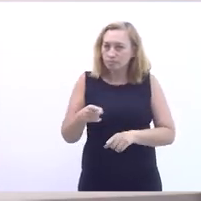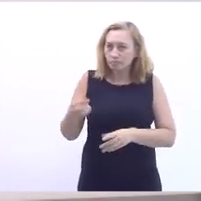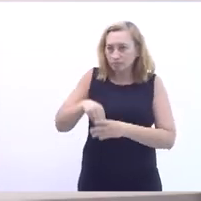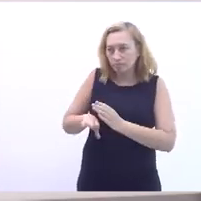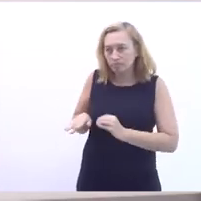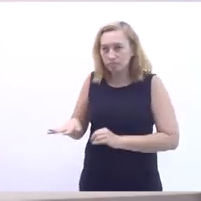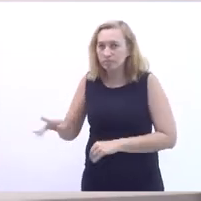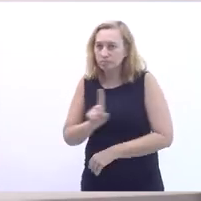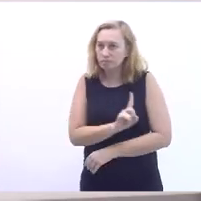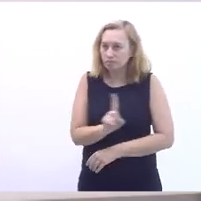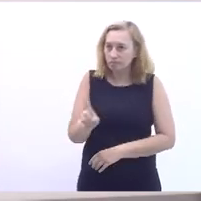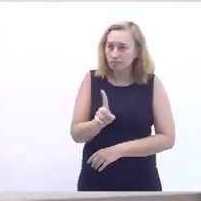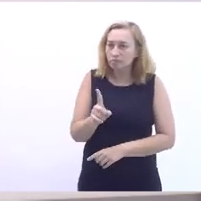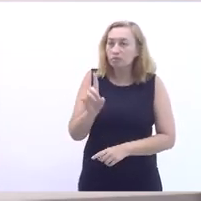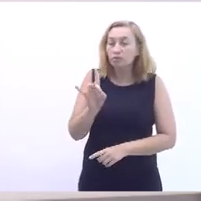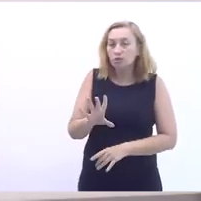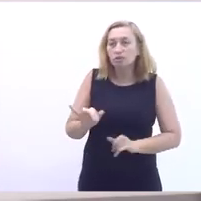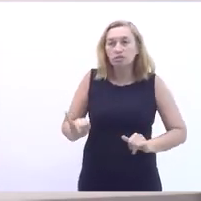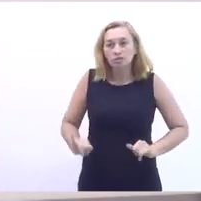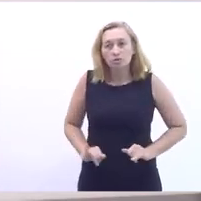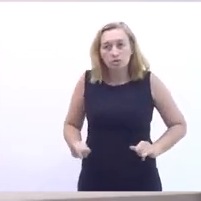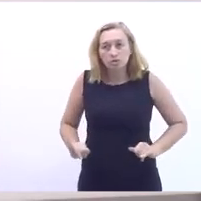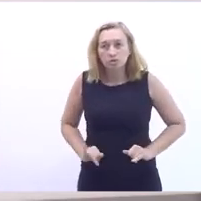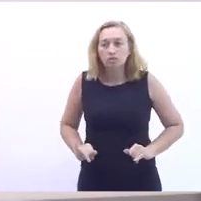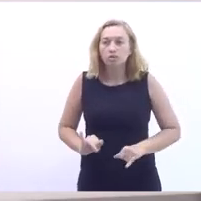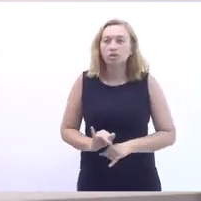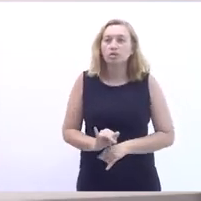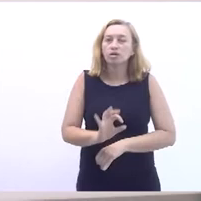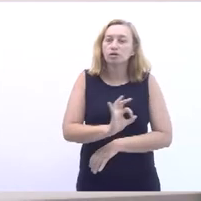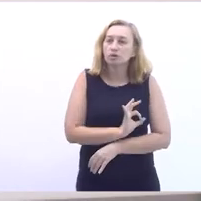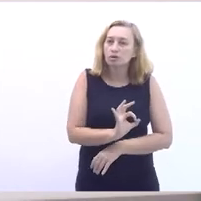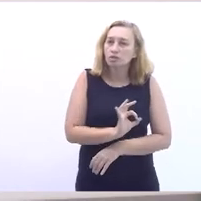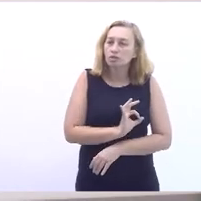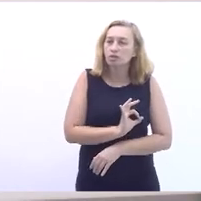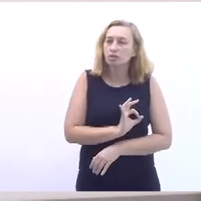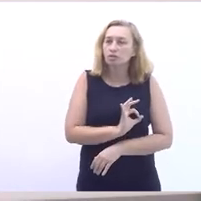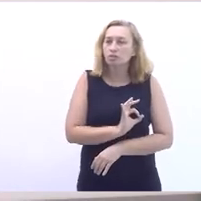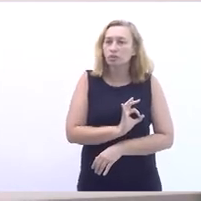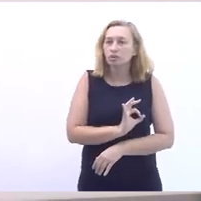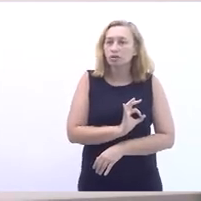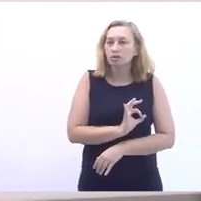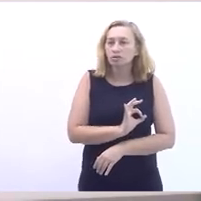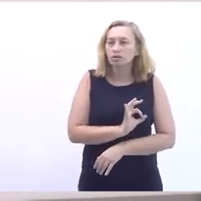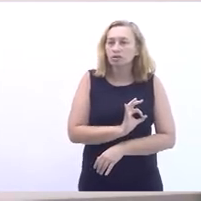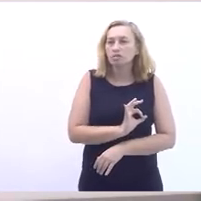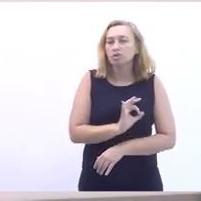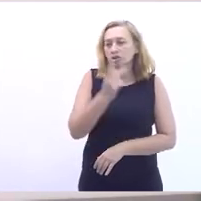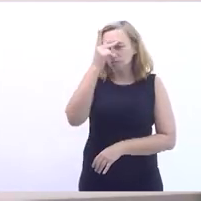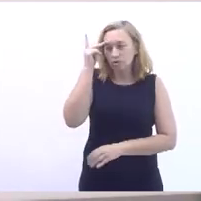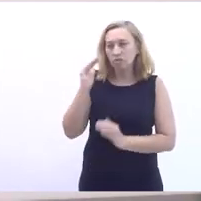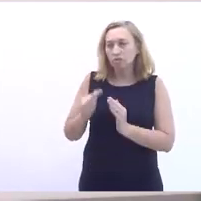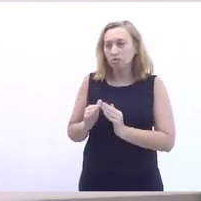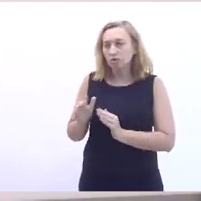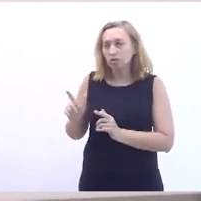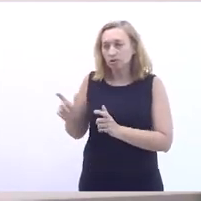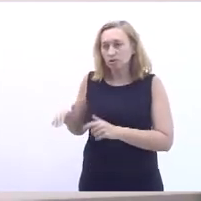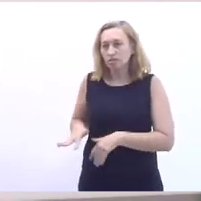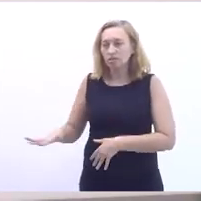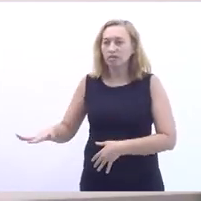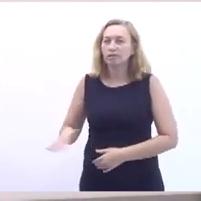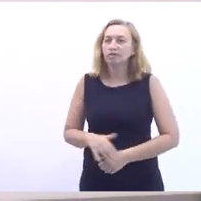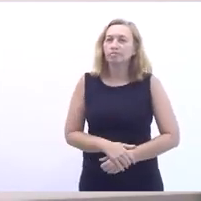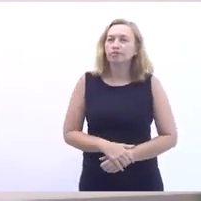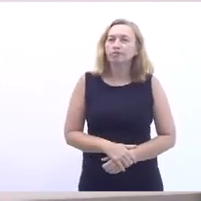da favela Porque só quem sofre são policiais e míope os moradores da comunidade